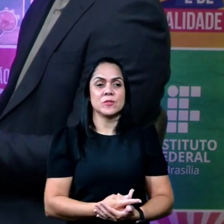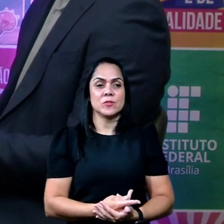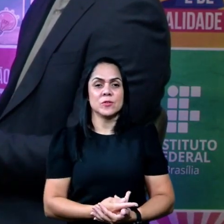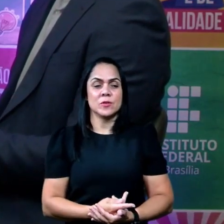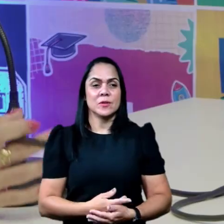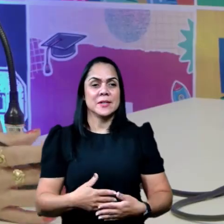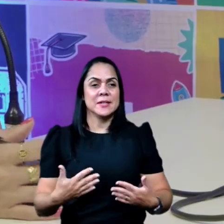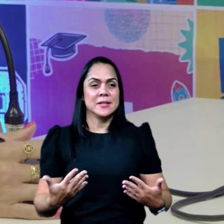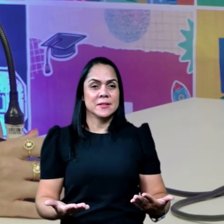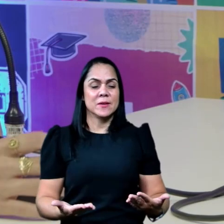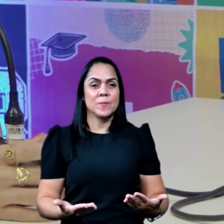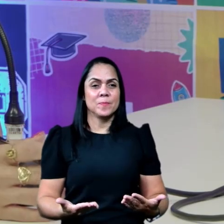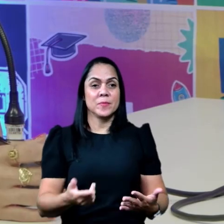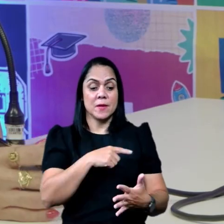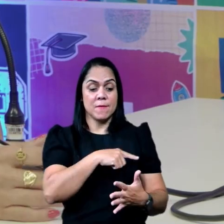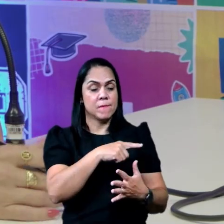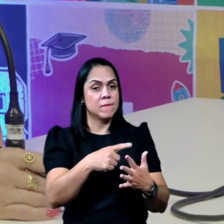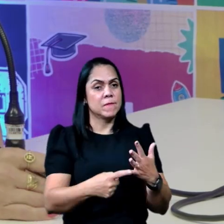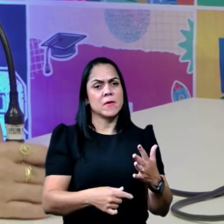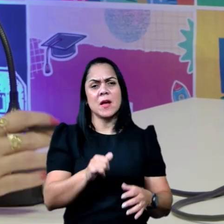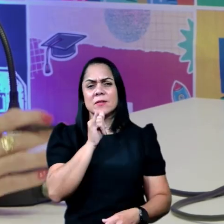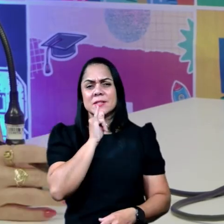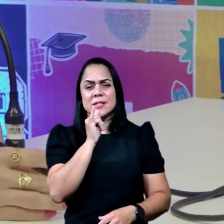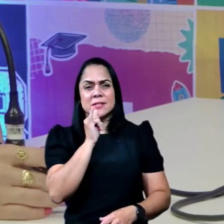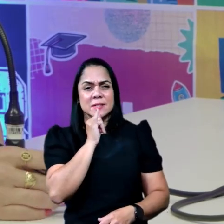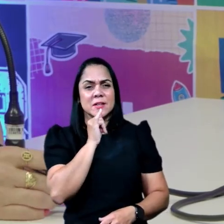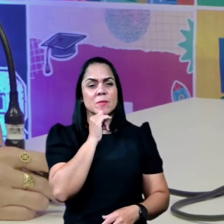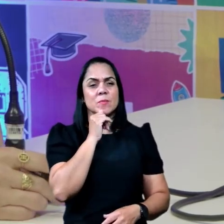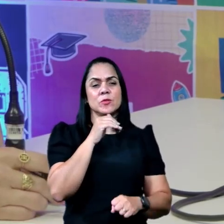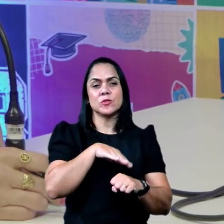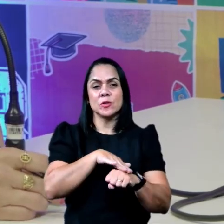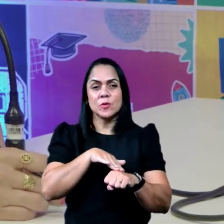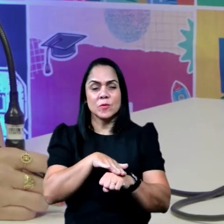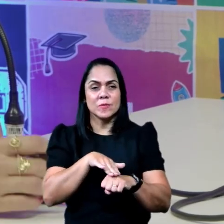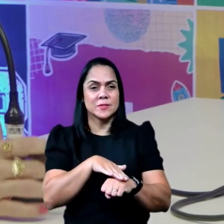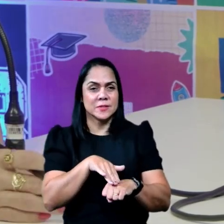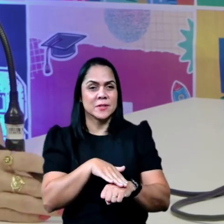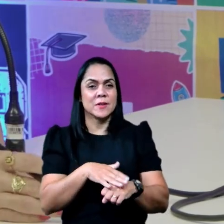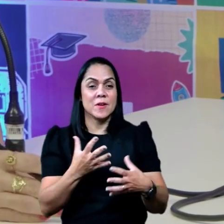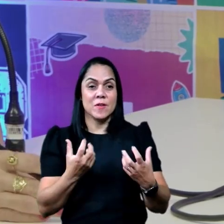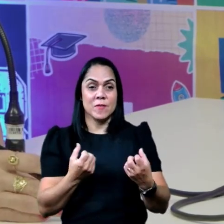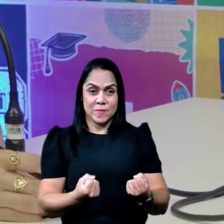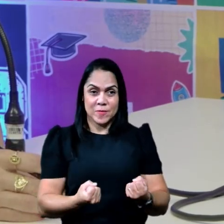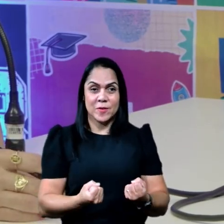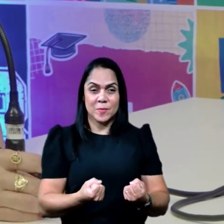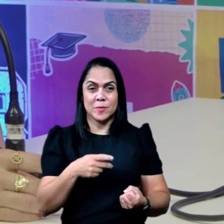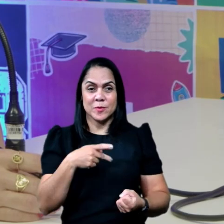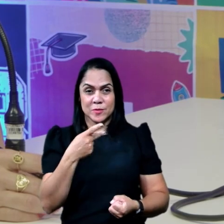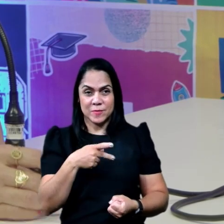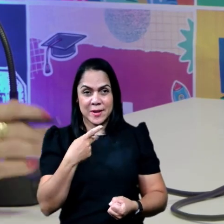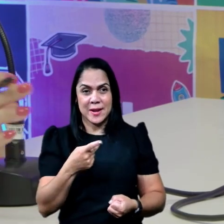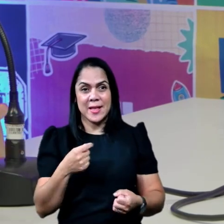depois de então desses exemplos que nós trouxemos e as dicas que foram valiosas, vamos falar um pouquinho do fluxo da